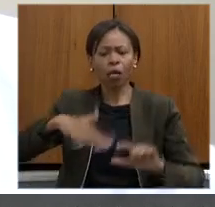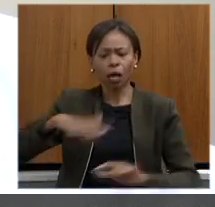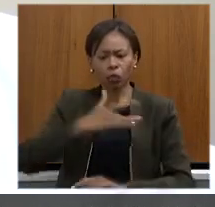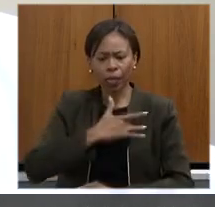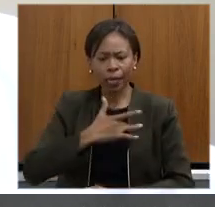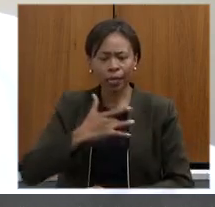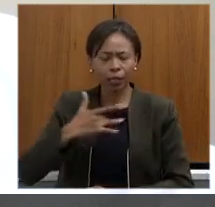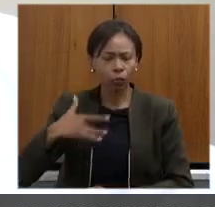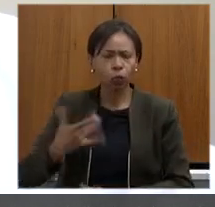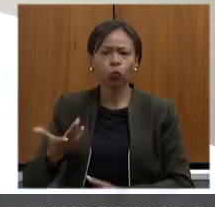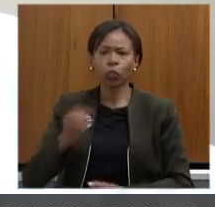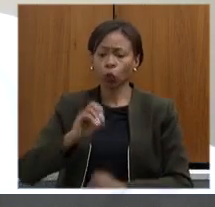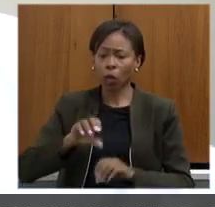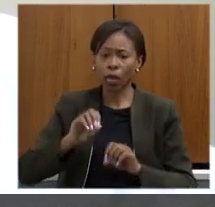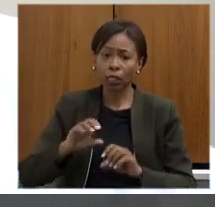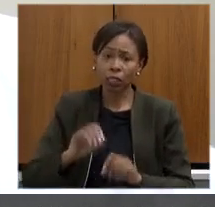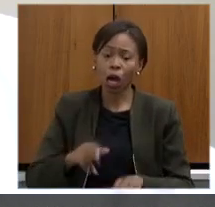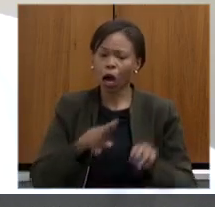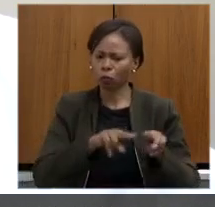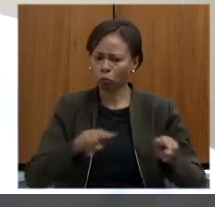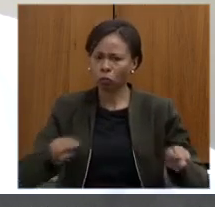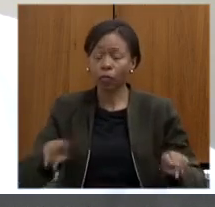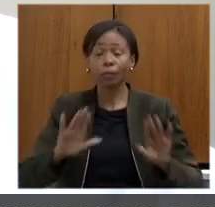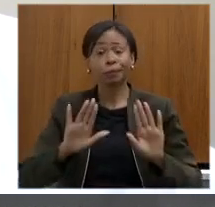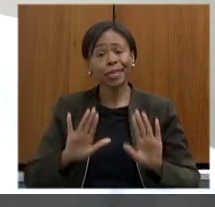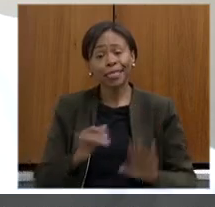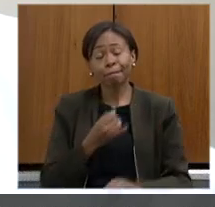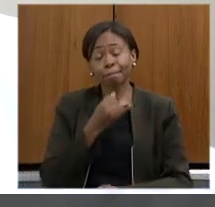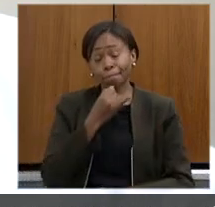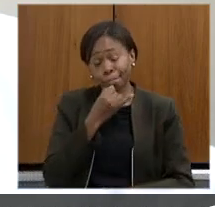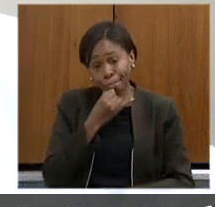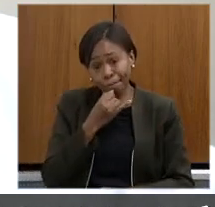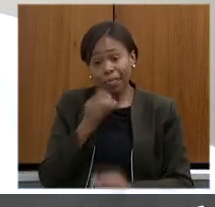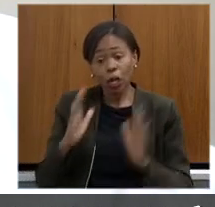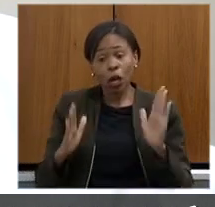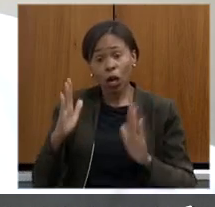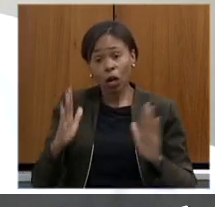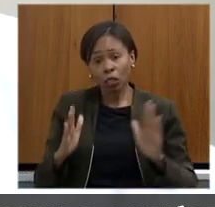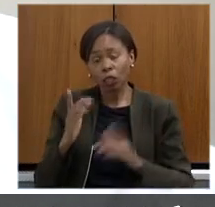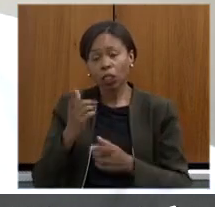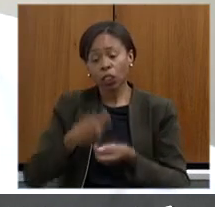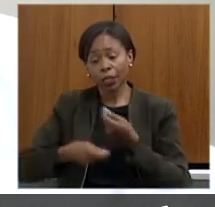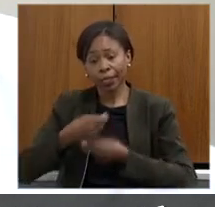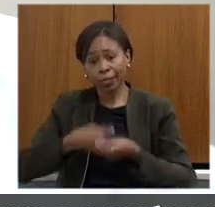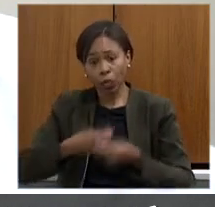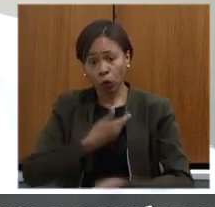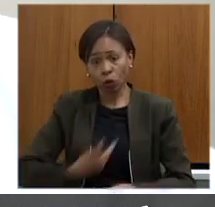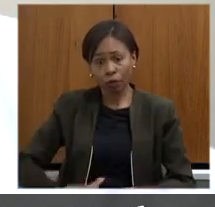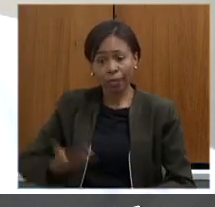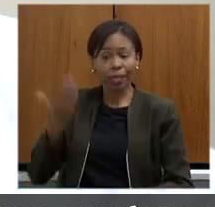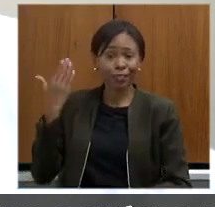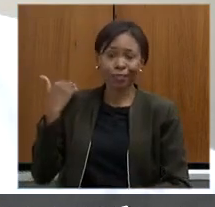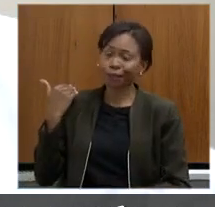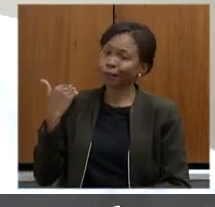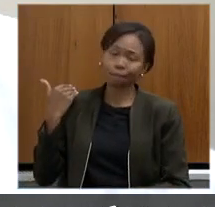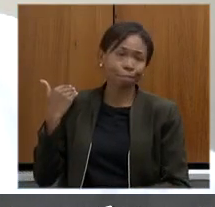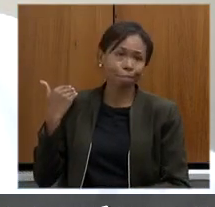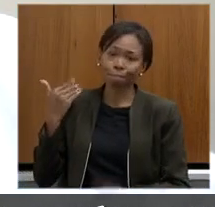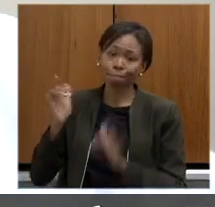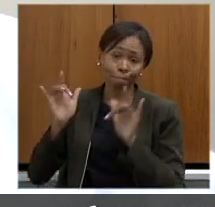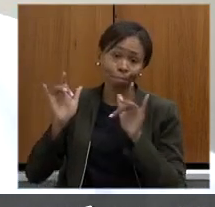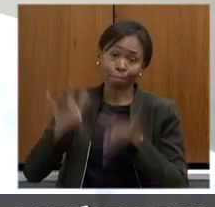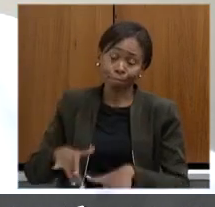país é o aumento apenas e a gestão anterior tenha feito tamanho estrago sente houvesse